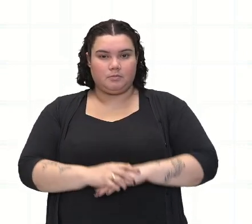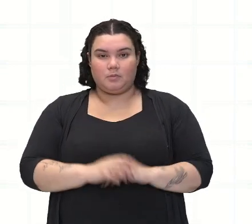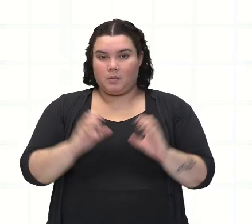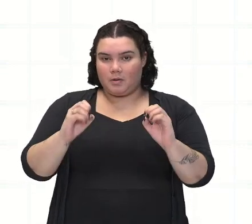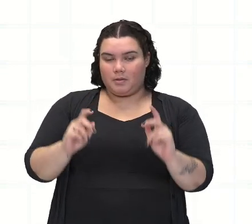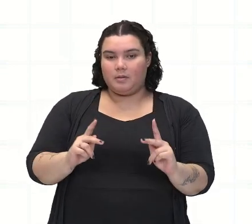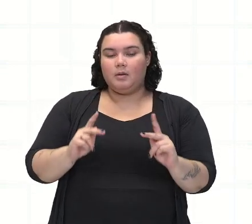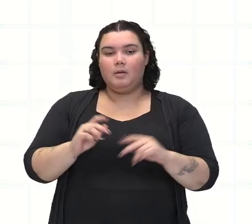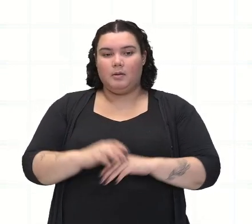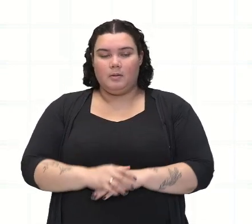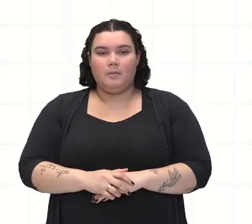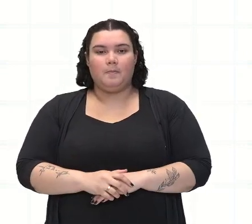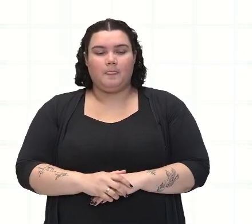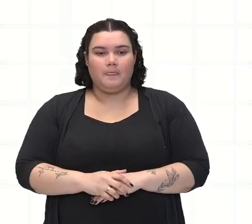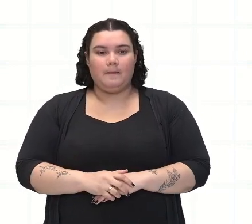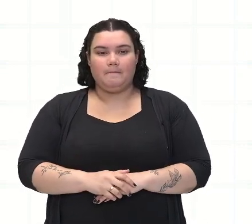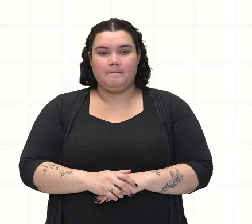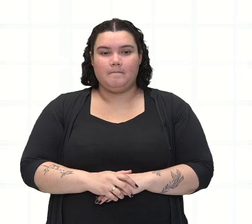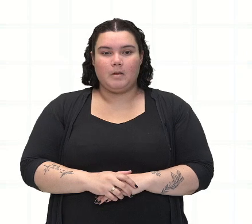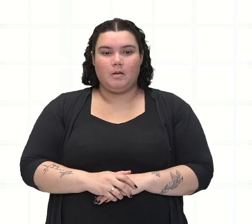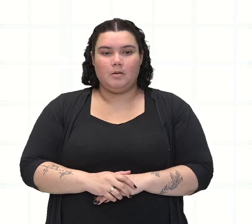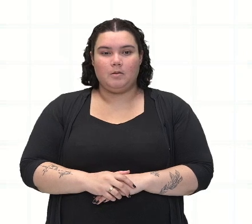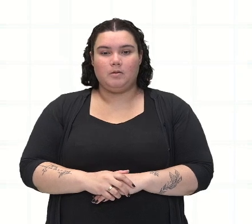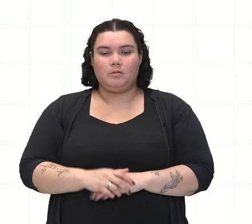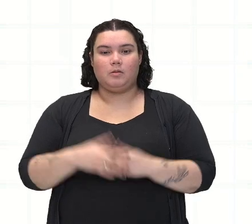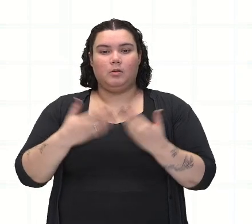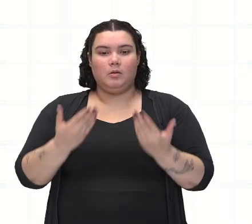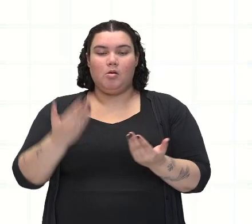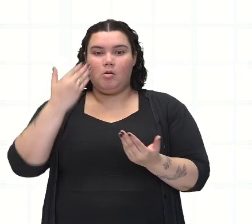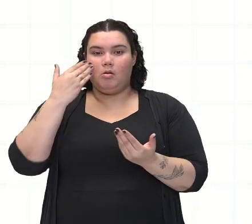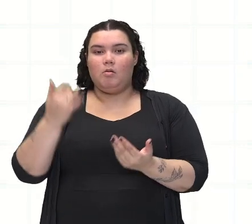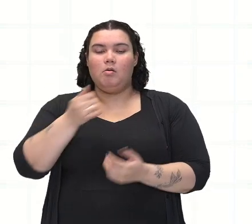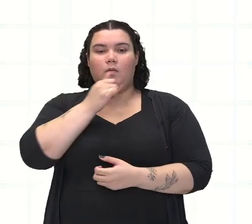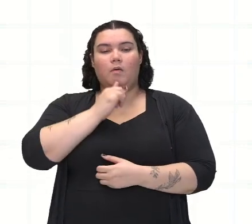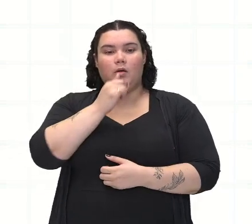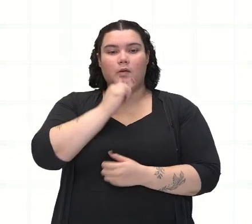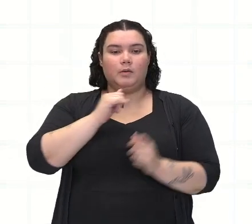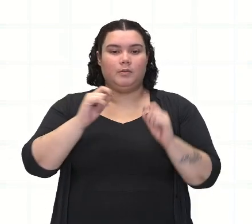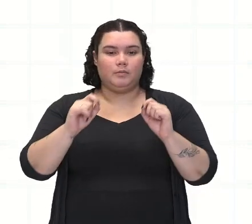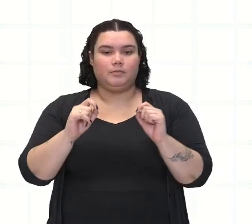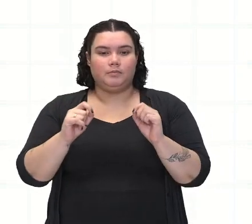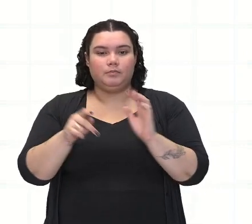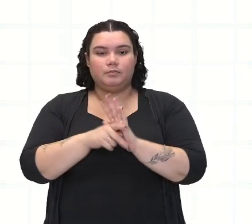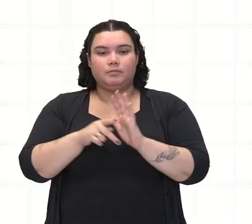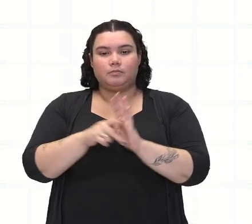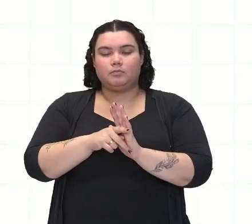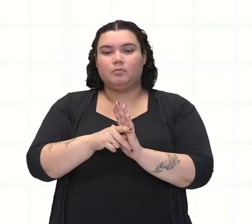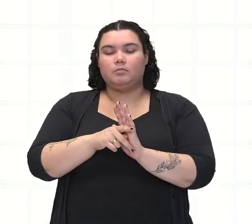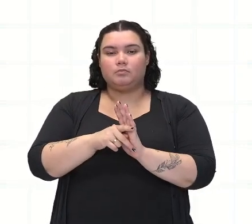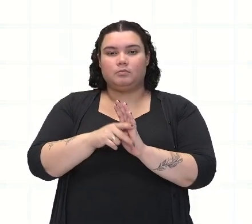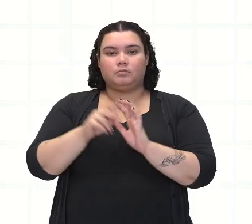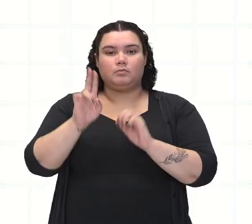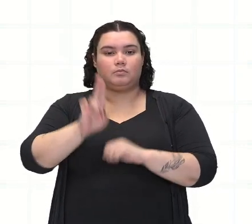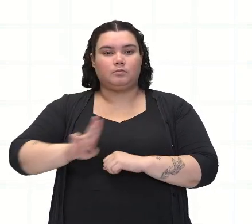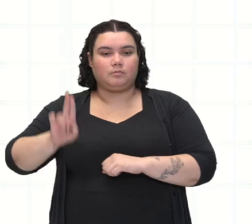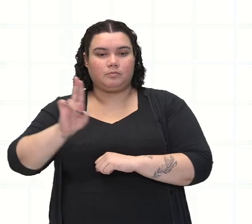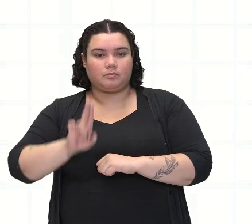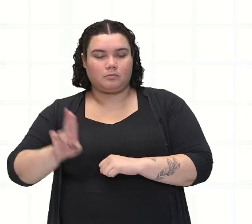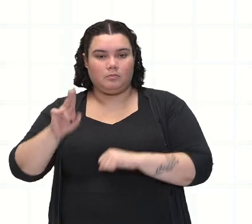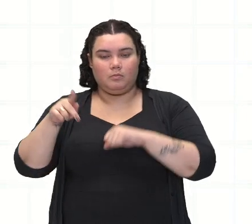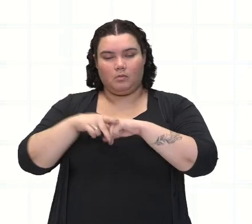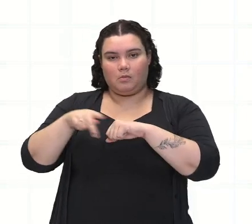Certinho? Então, vimos aí exemplo da a materialização